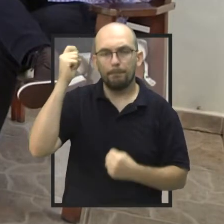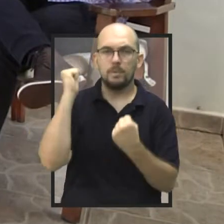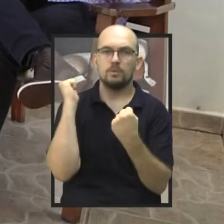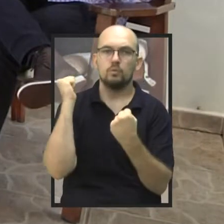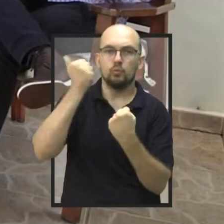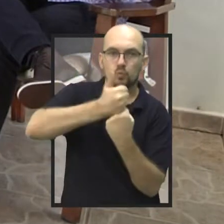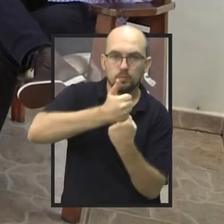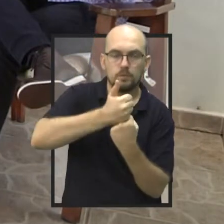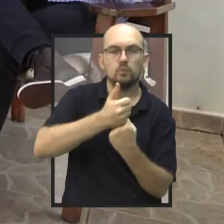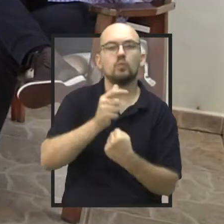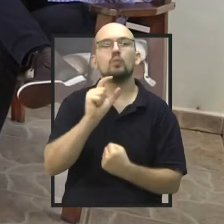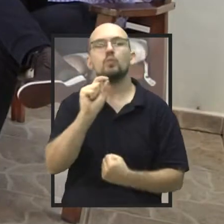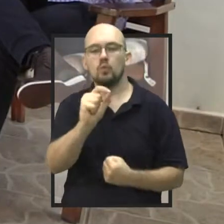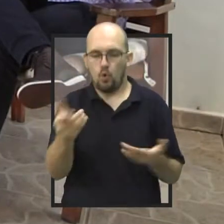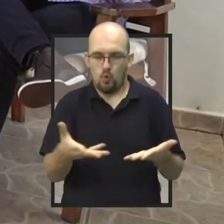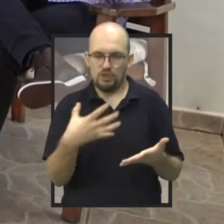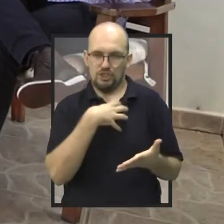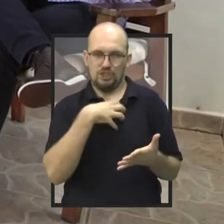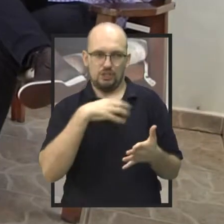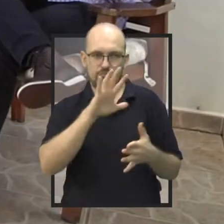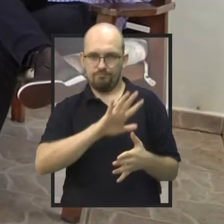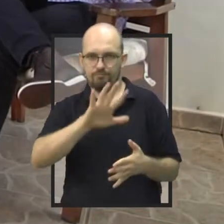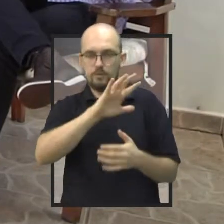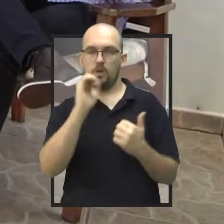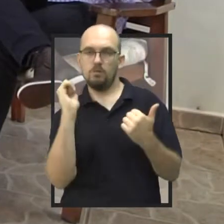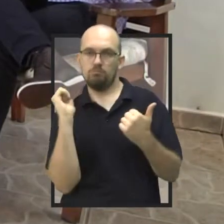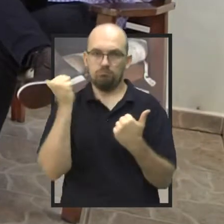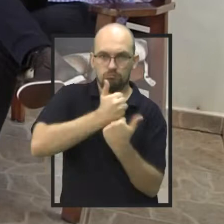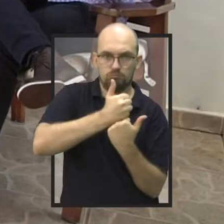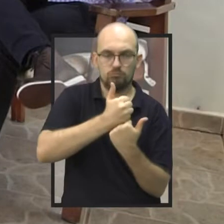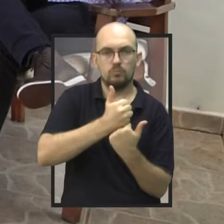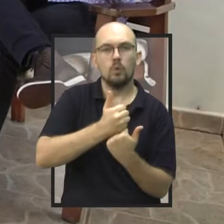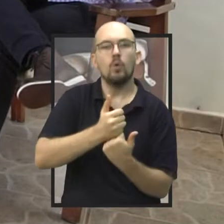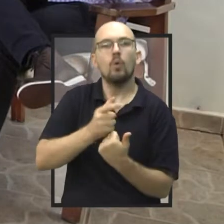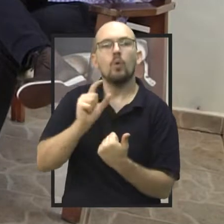do modelo que a gente tem hoje pelo regime